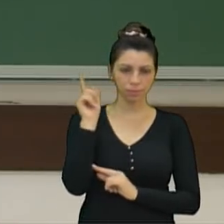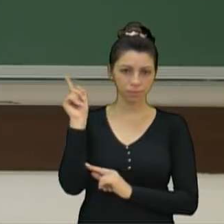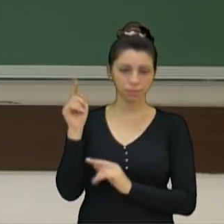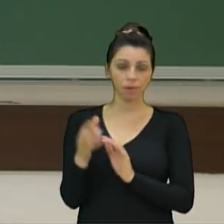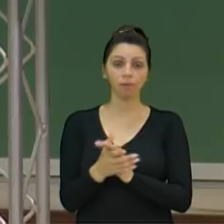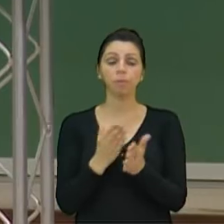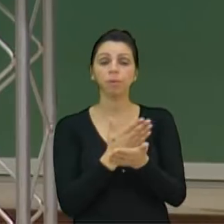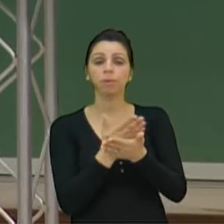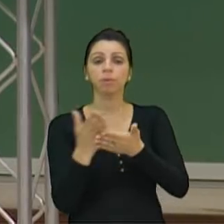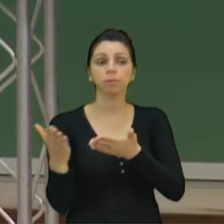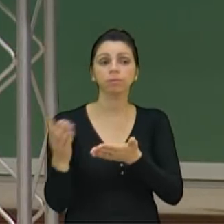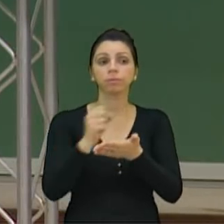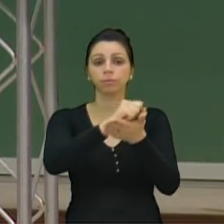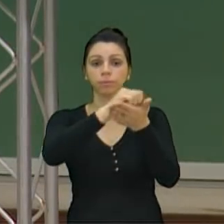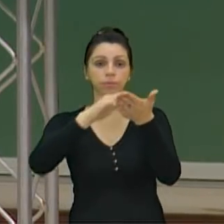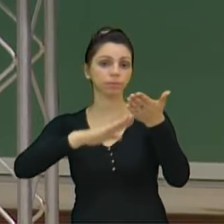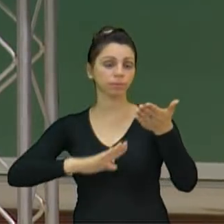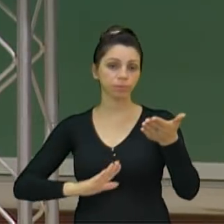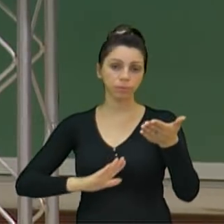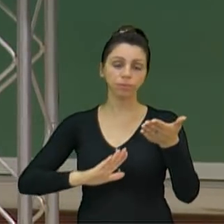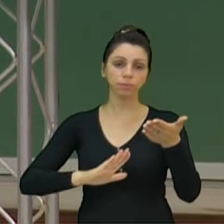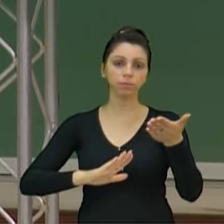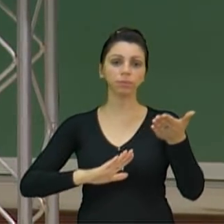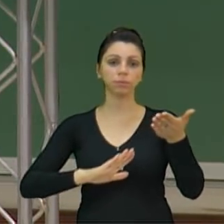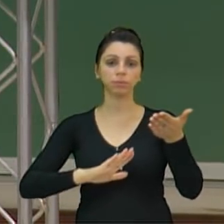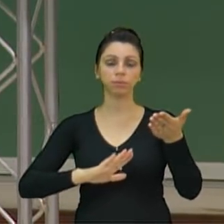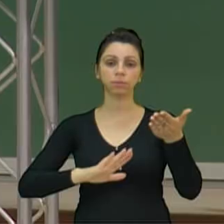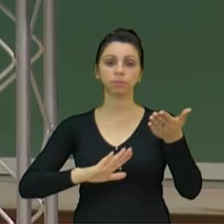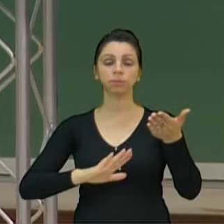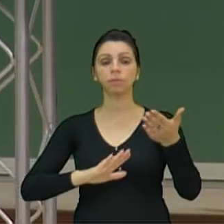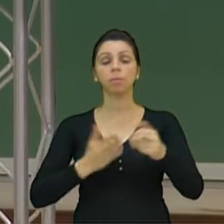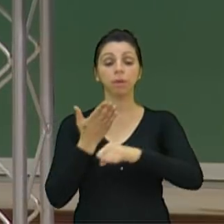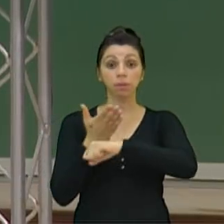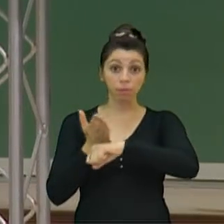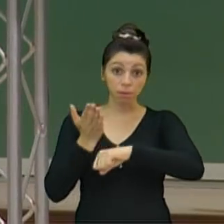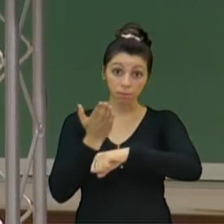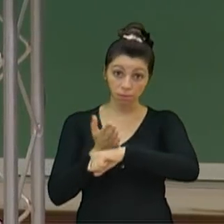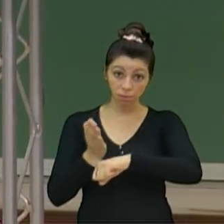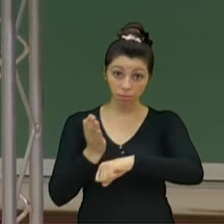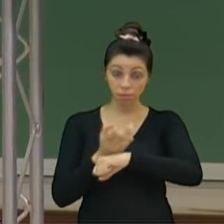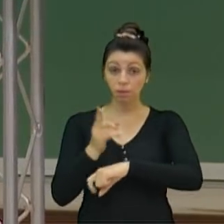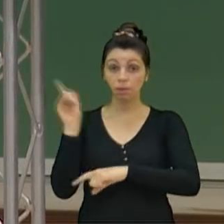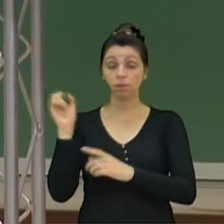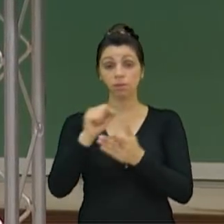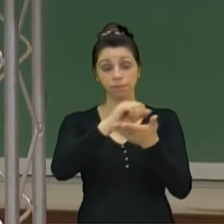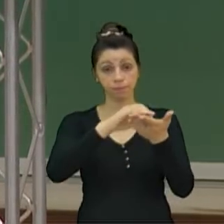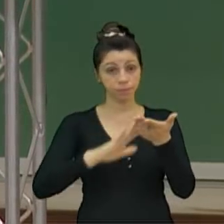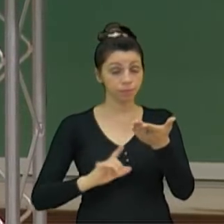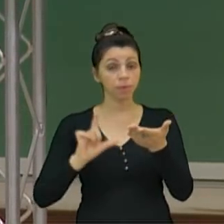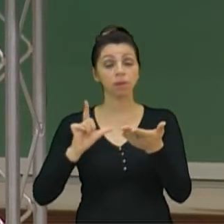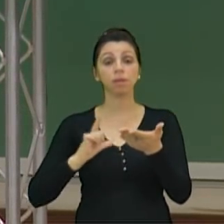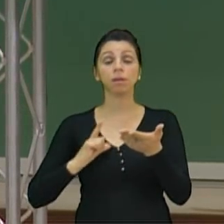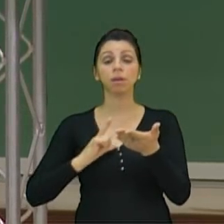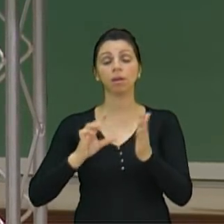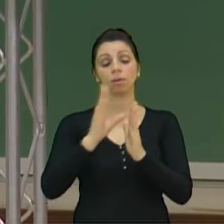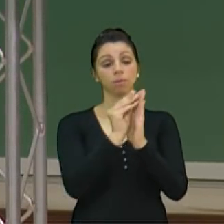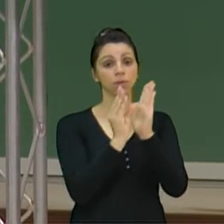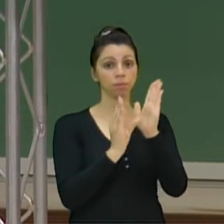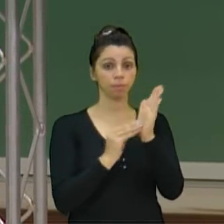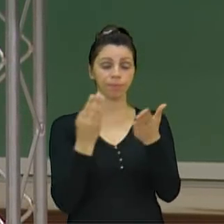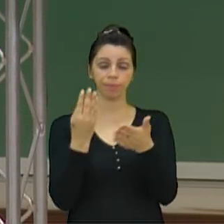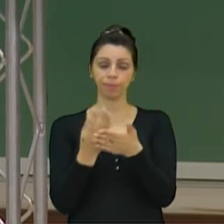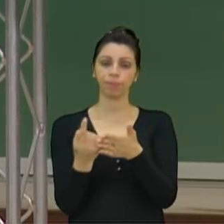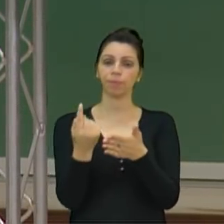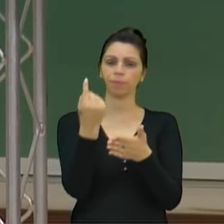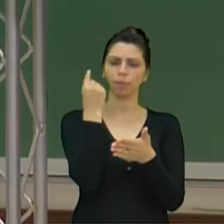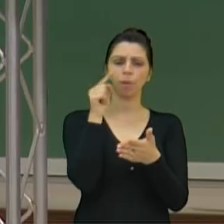vamos começar a aula com um exercício, tá? Este exercício é sobre os conteúdos de aulas passadas,